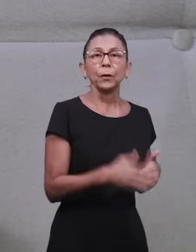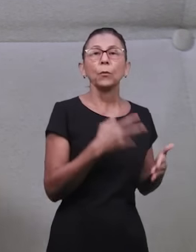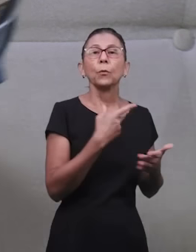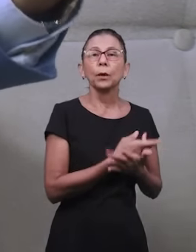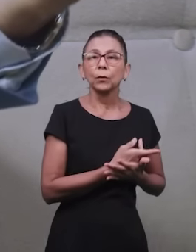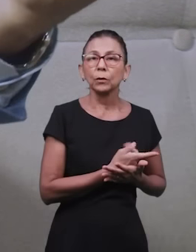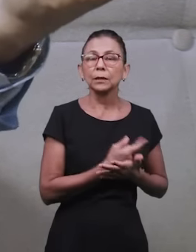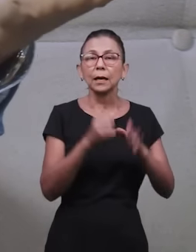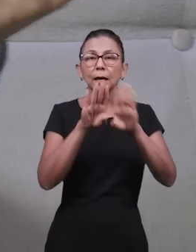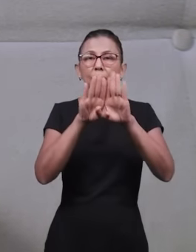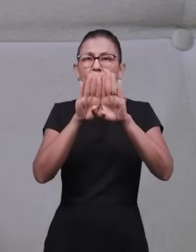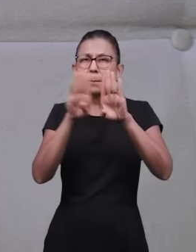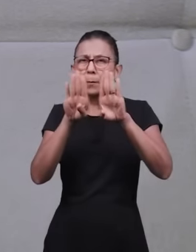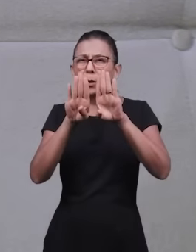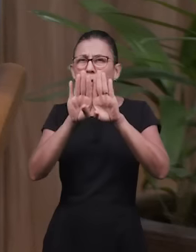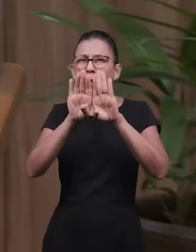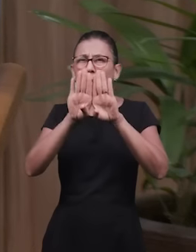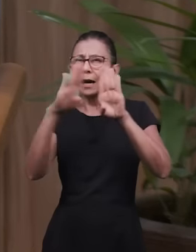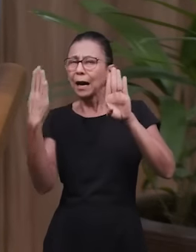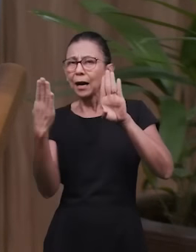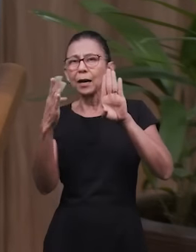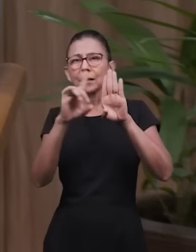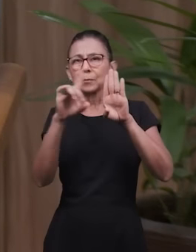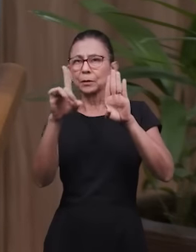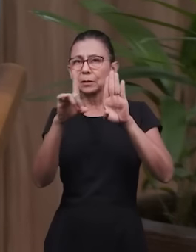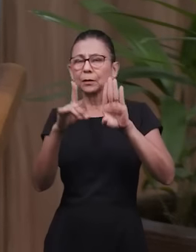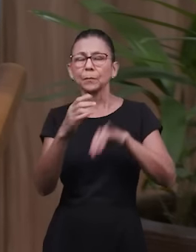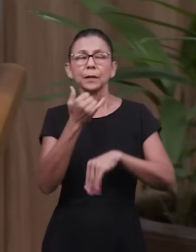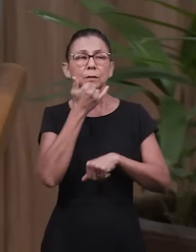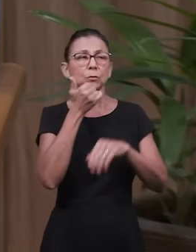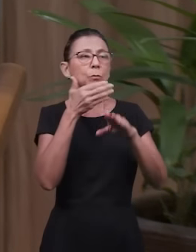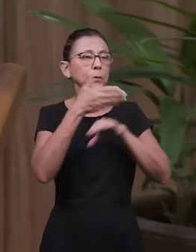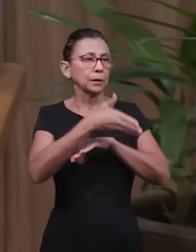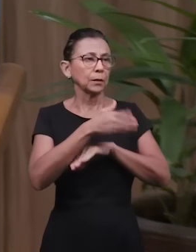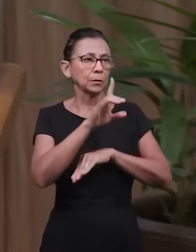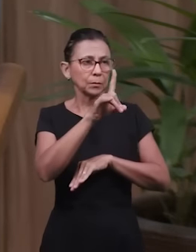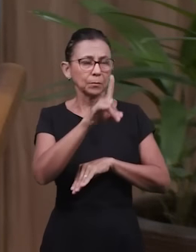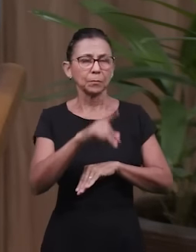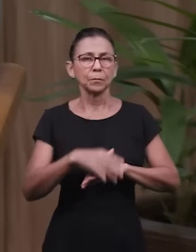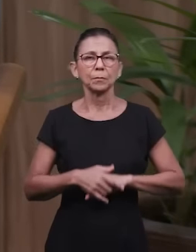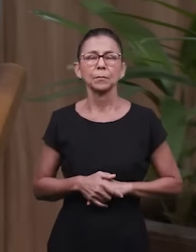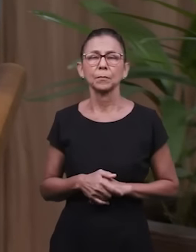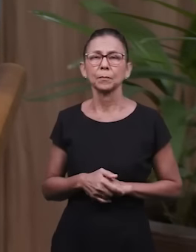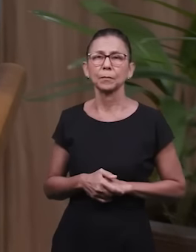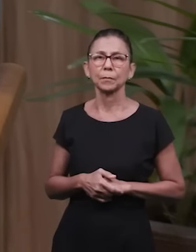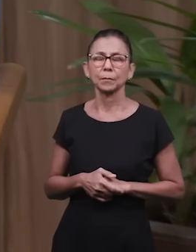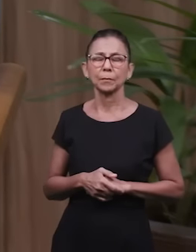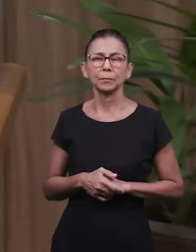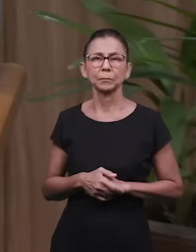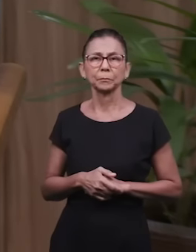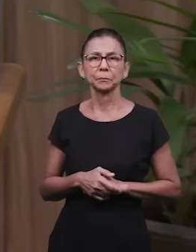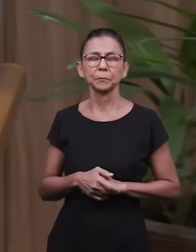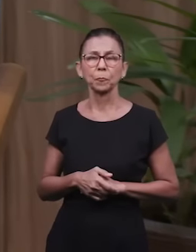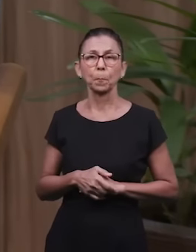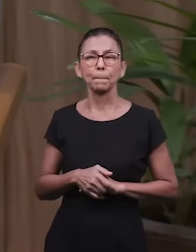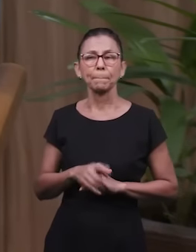Ela não atende essa voz isso, do Espírito Santo. É interessante, desculpa te interromper, mas para pegar essa linha de pensamento que você está